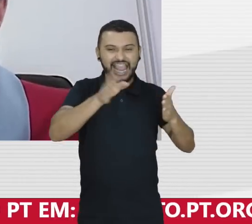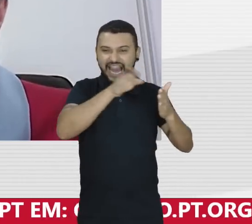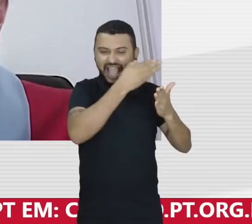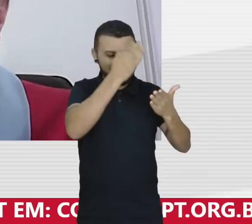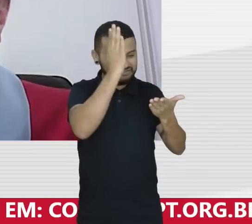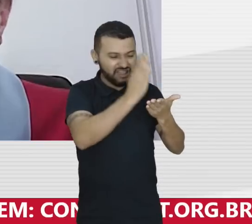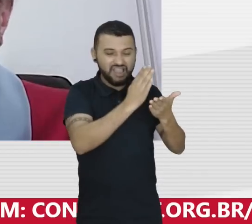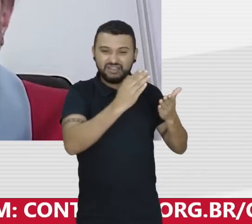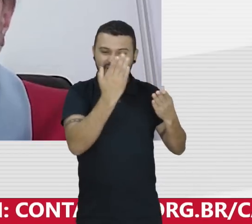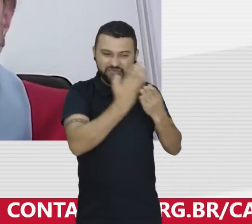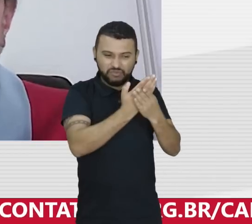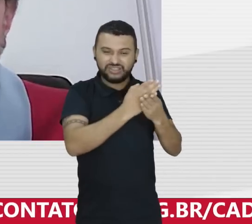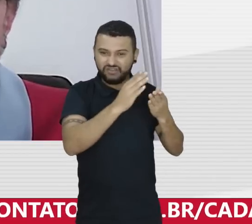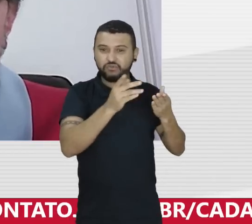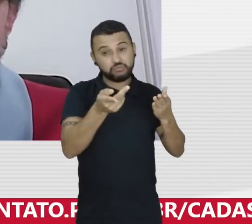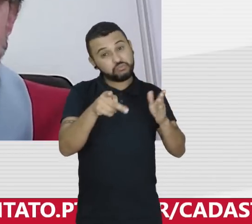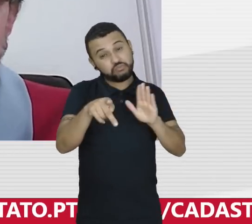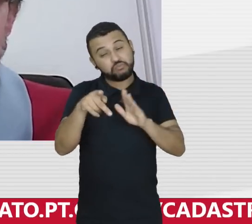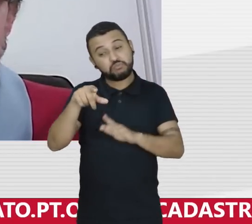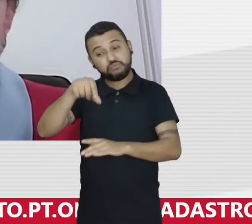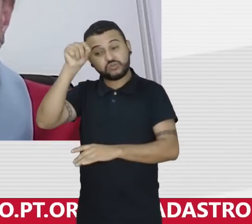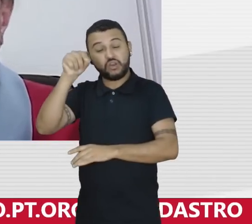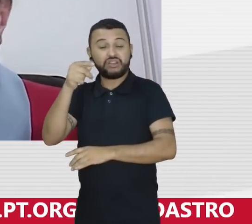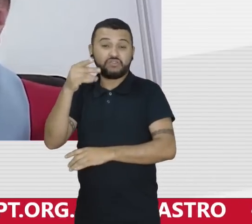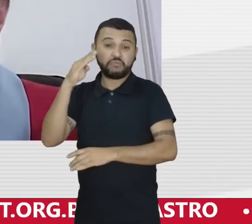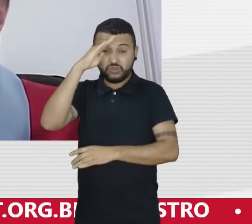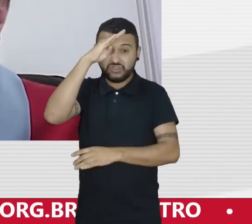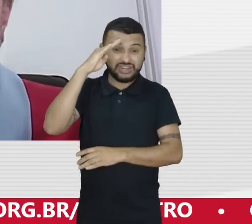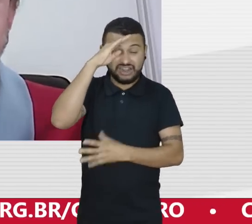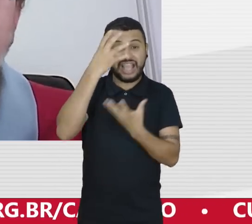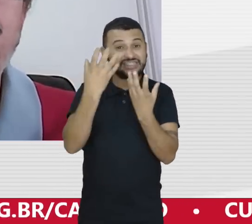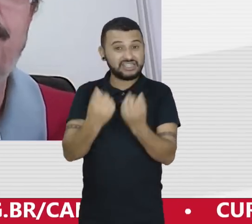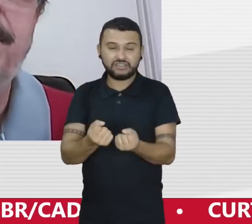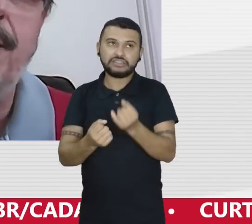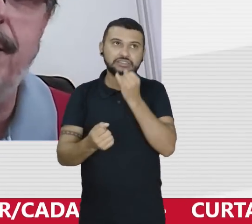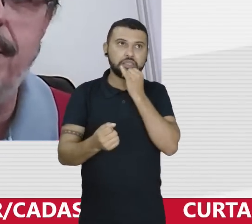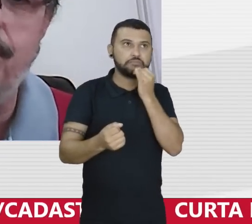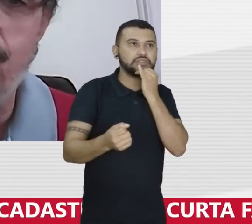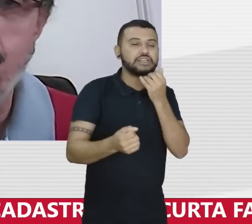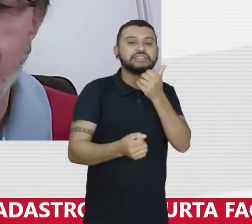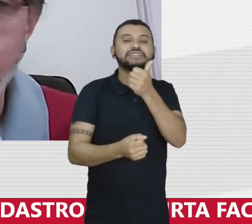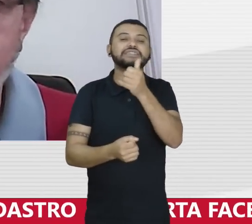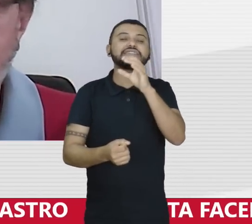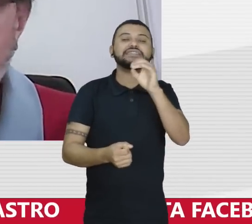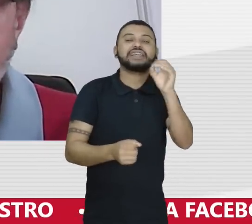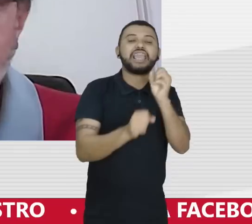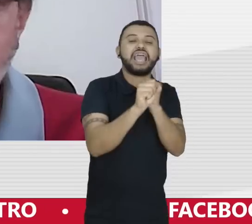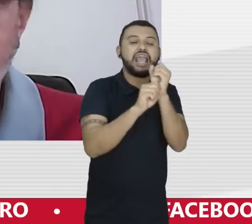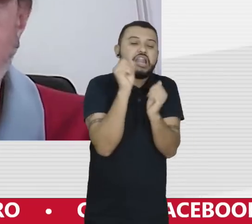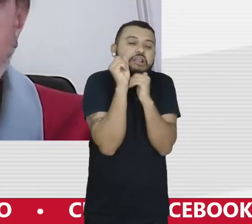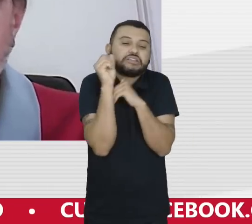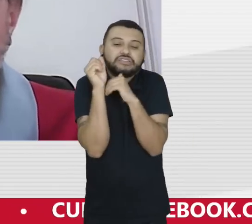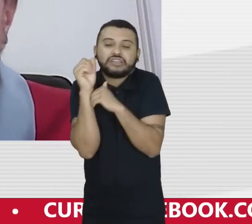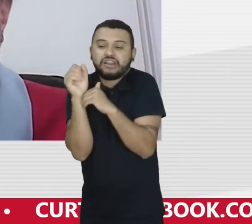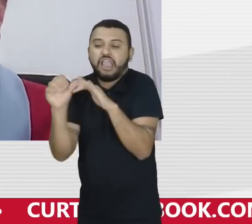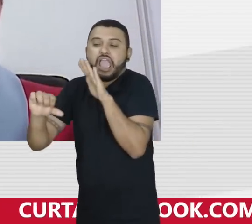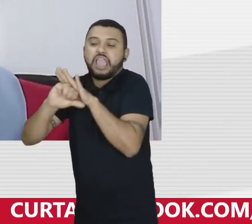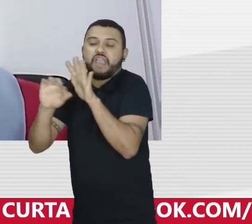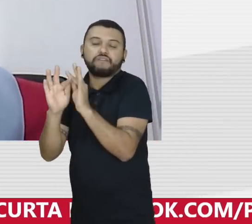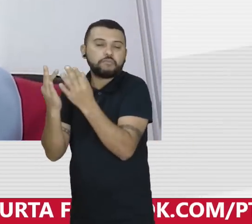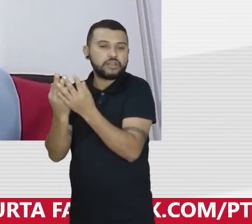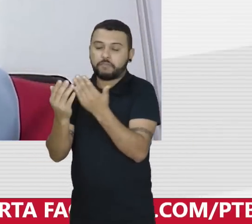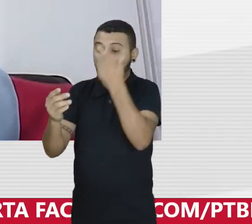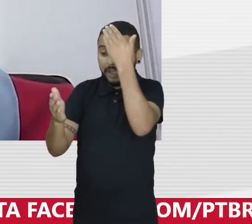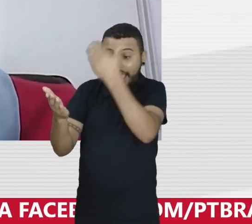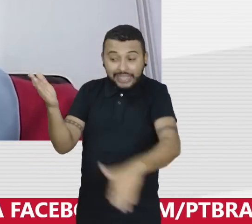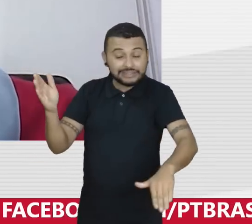que o Bolsonaro adotou, em geral, né, do sigilo de 100 anos dos crimes da sua família